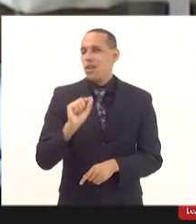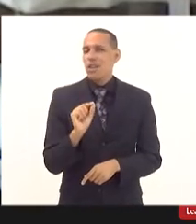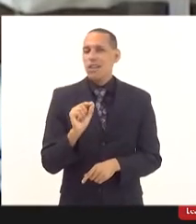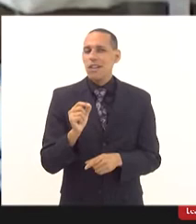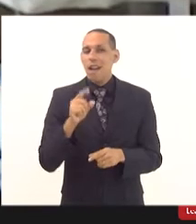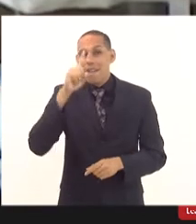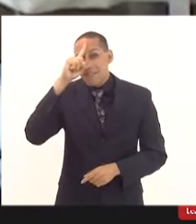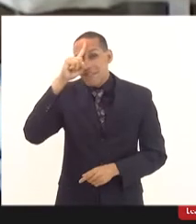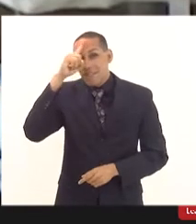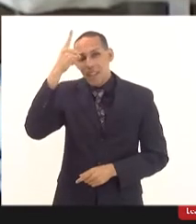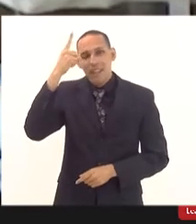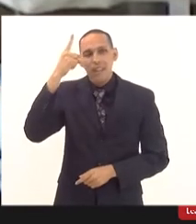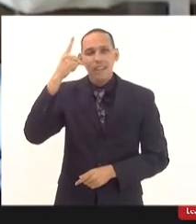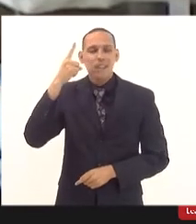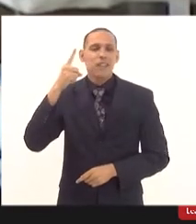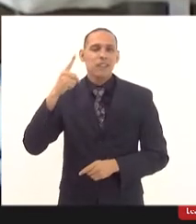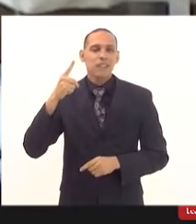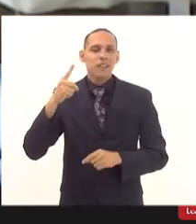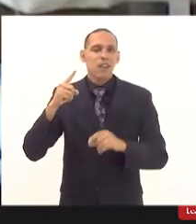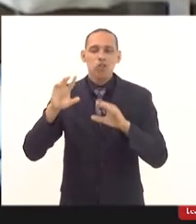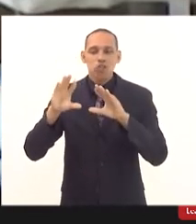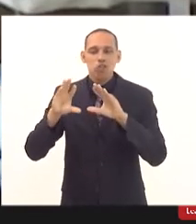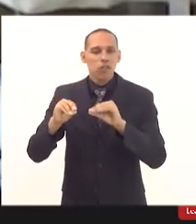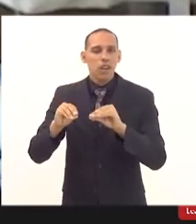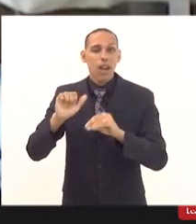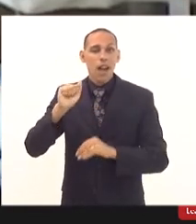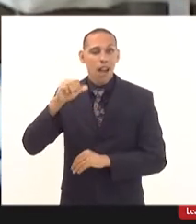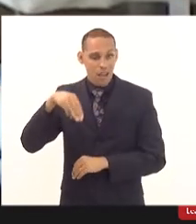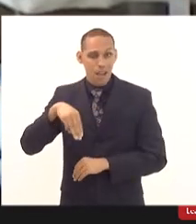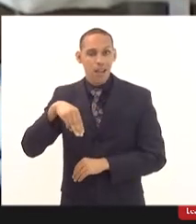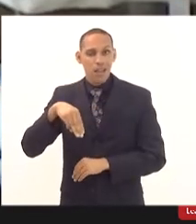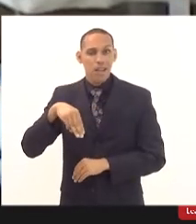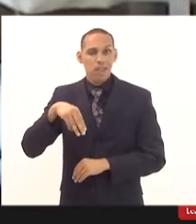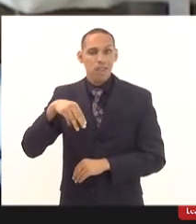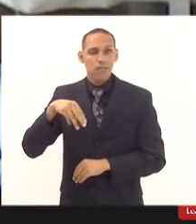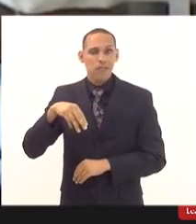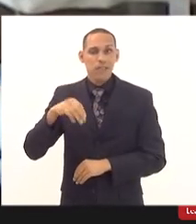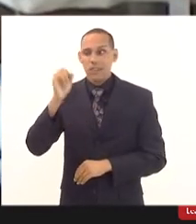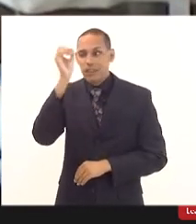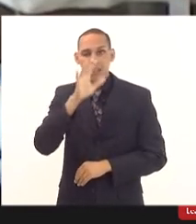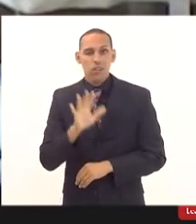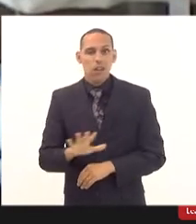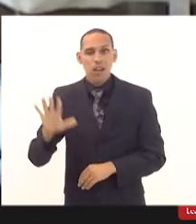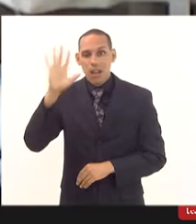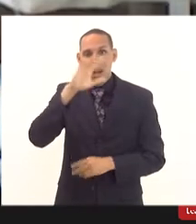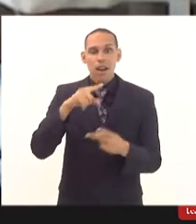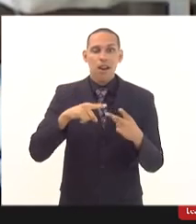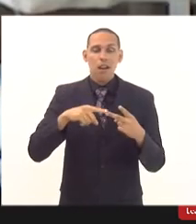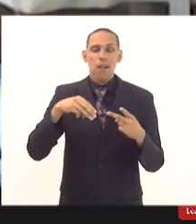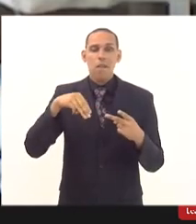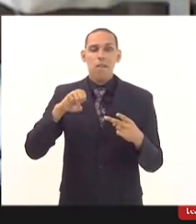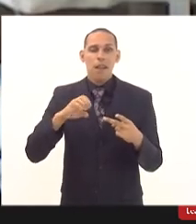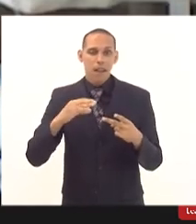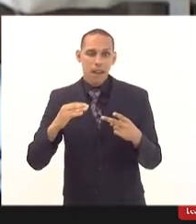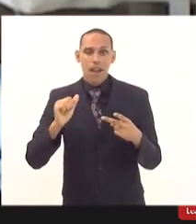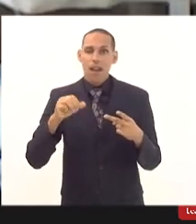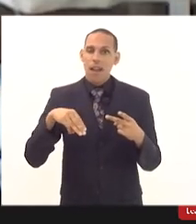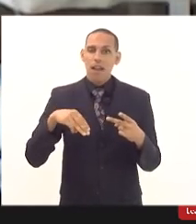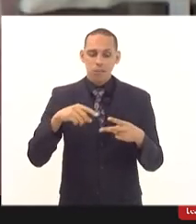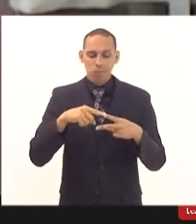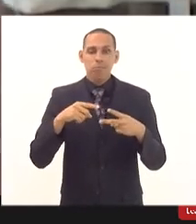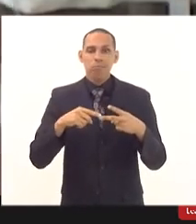aí e desligar as armas históricas a nacional e American ou seja